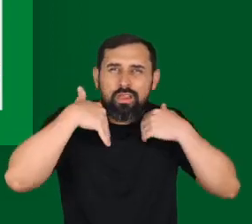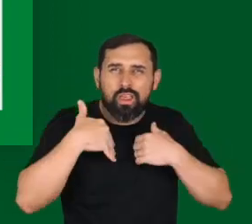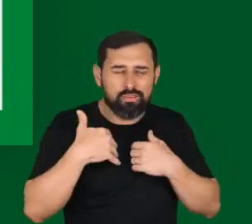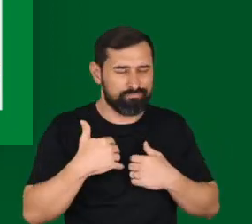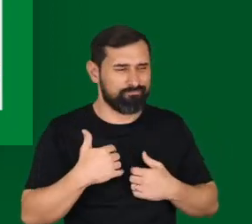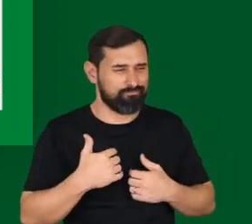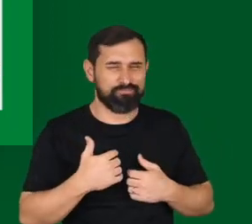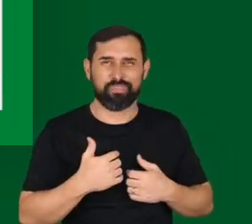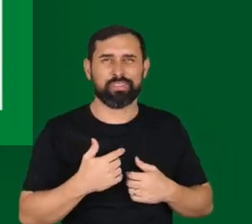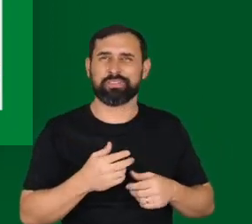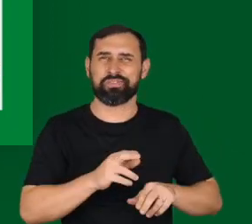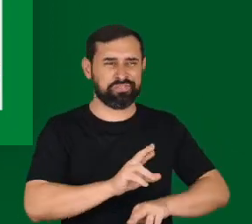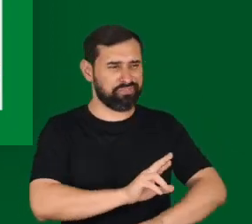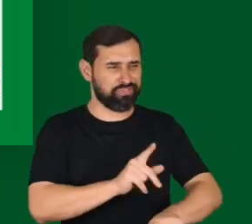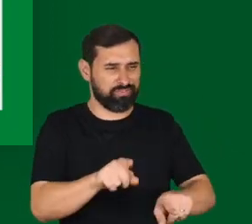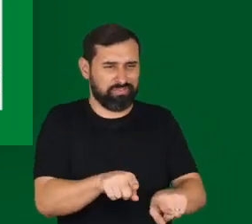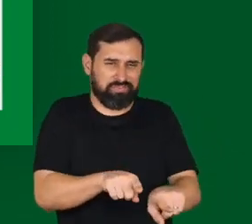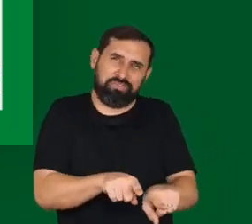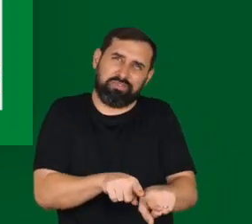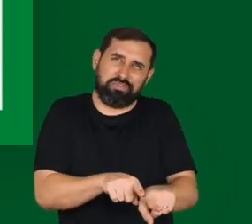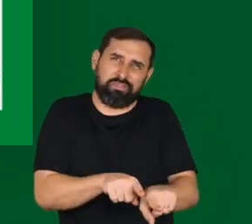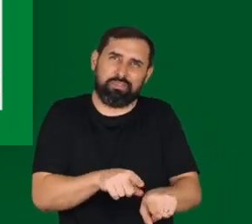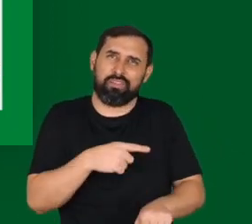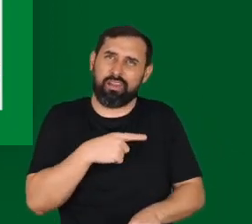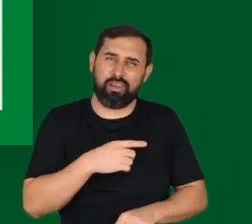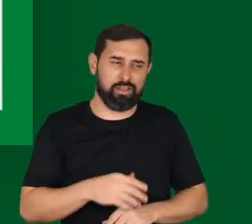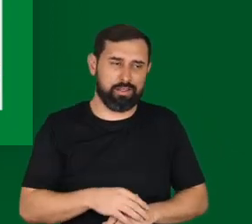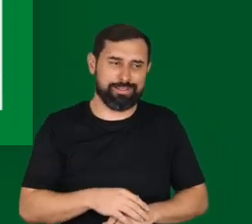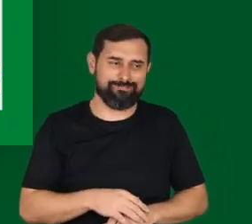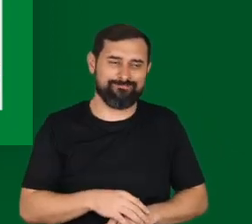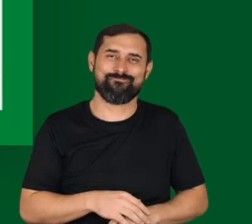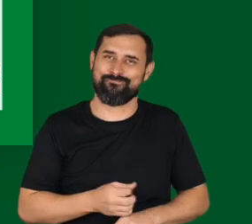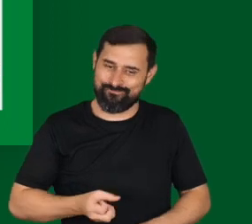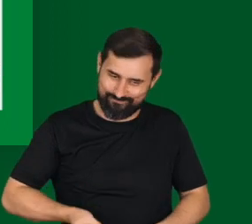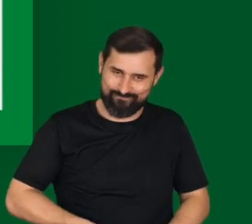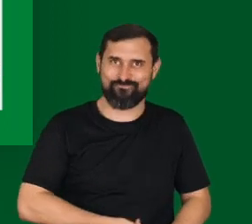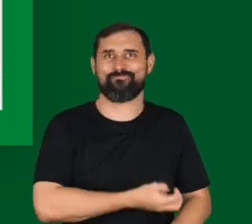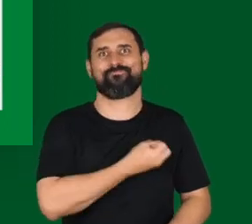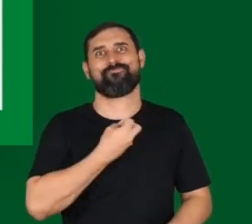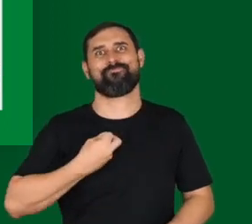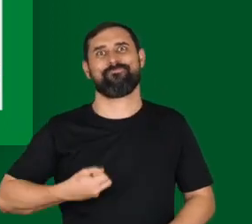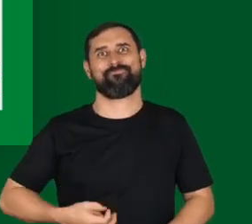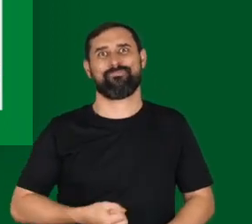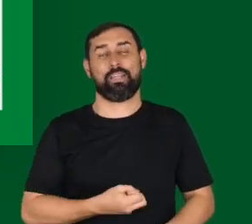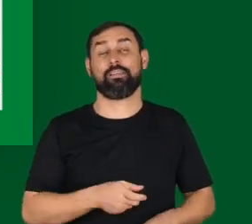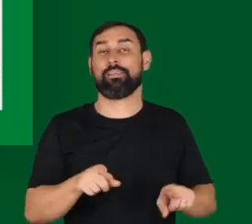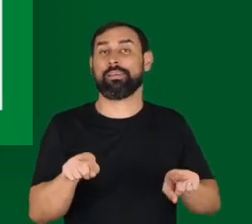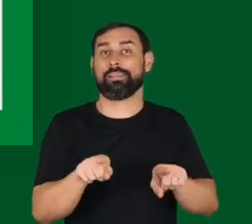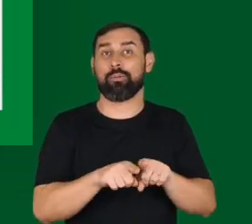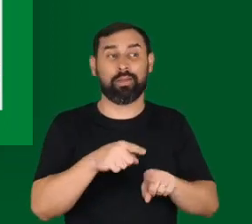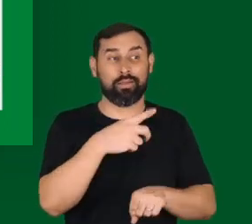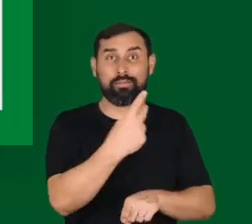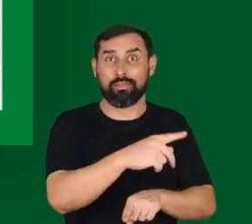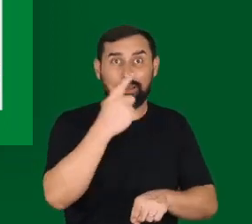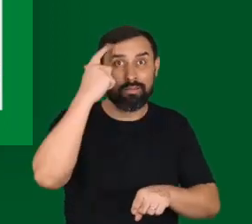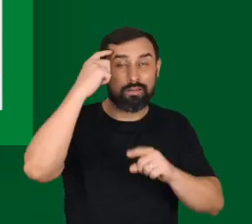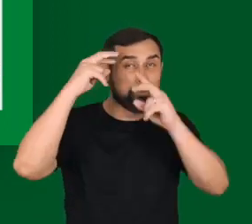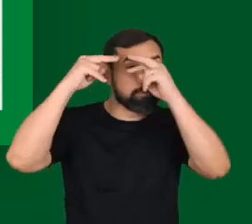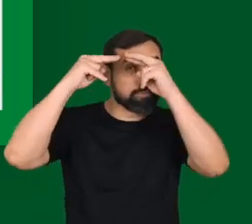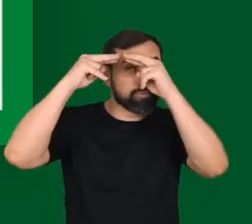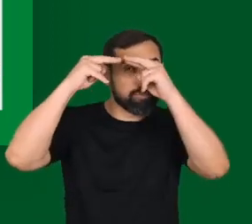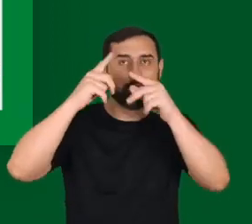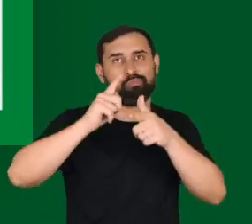inferior desalinhado. Então, já tenho ali sinais de choque hipovolêmico e disfunção neurológica